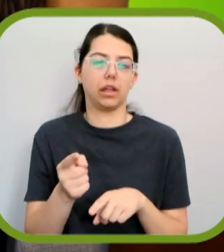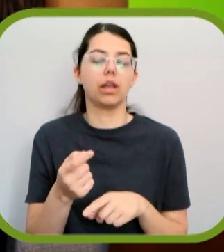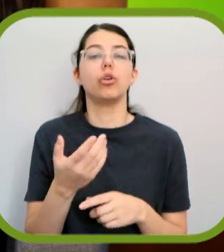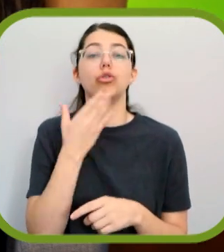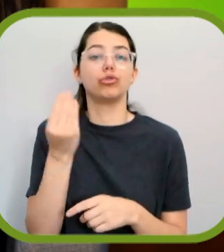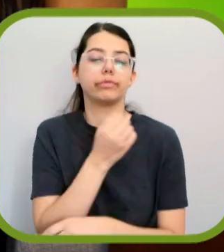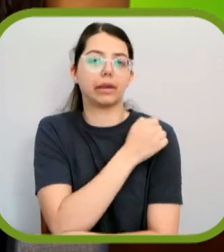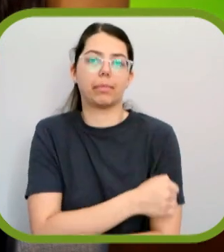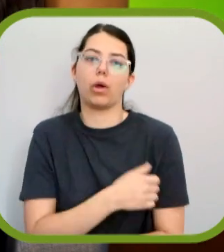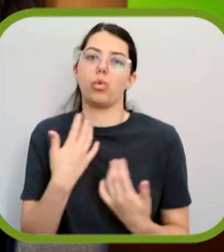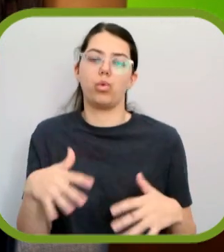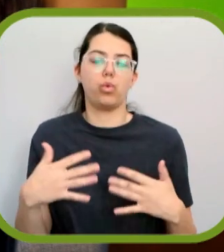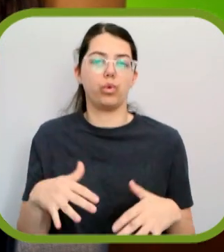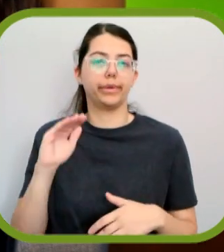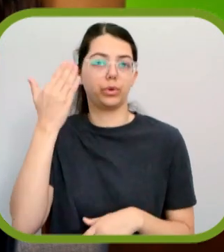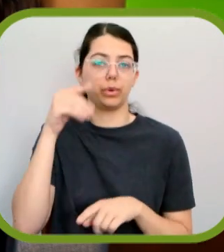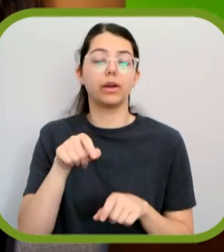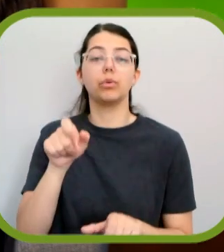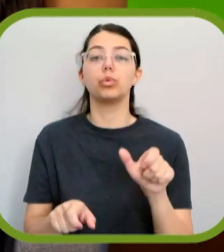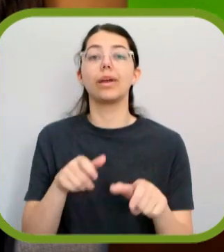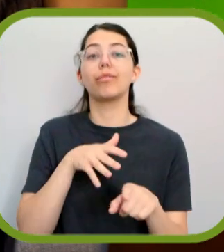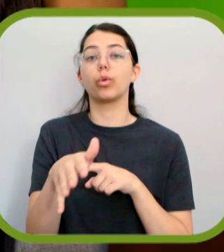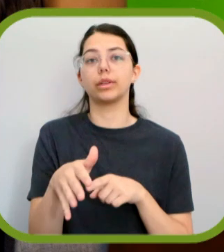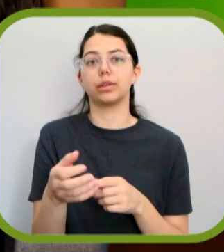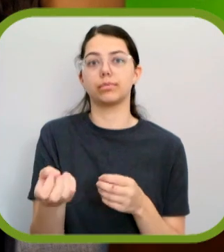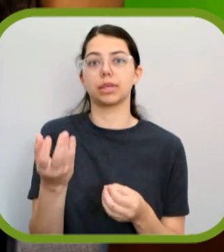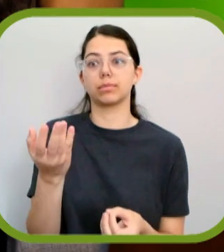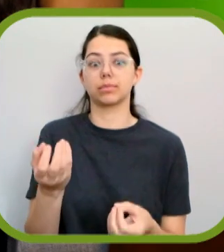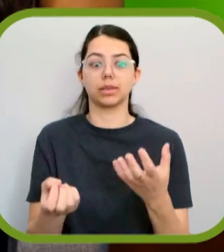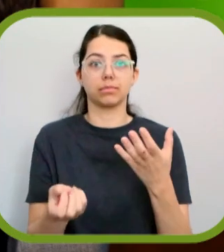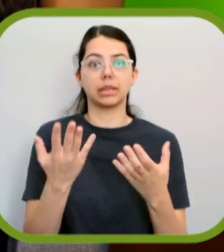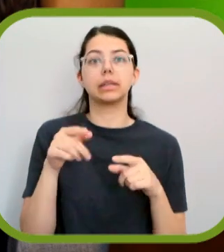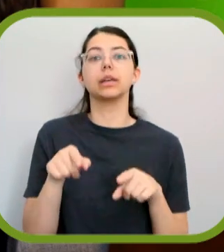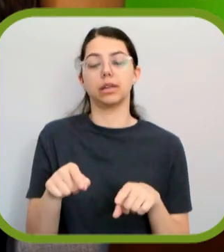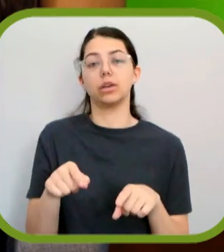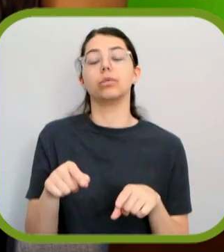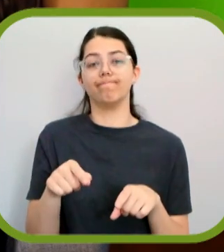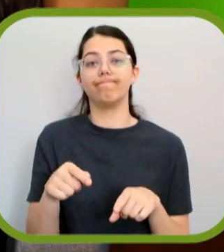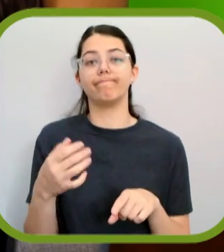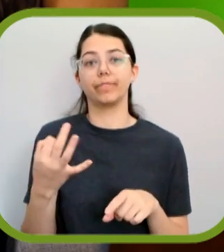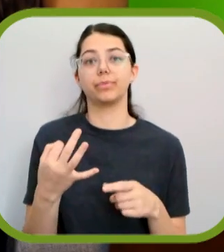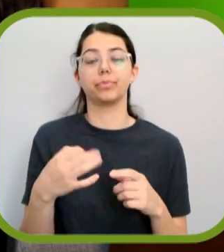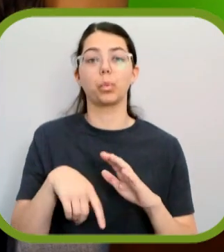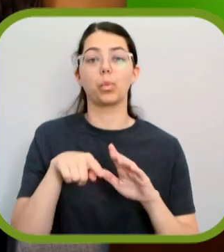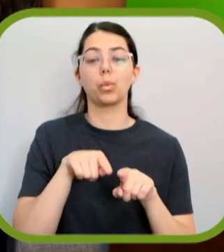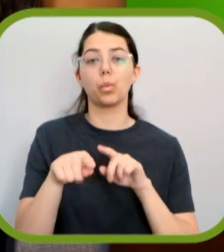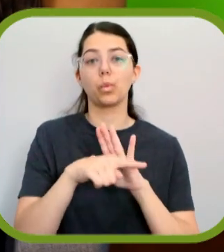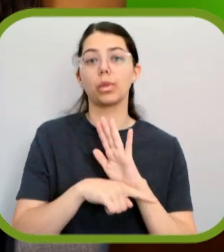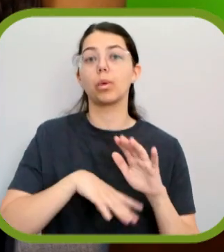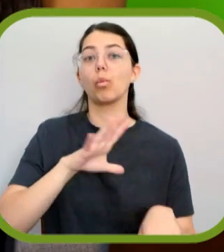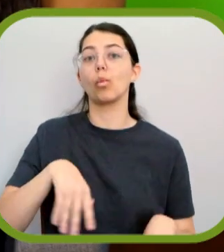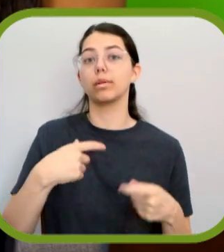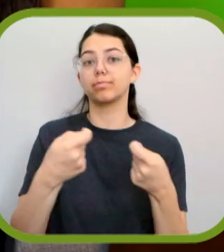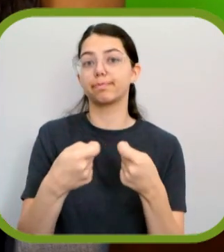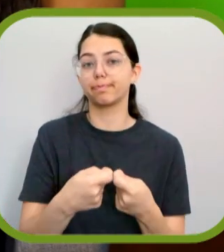jovens é um bocadinho essa, principalmente para jovens rapazes. E os influencers que estão agora a aparecer estão de acordo também